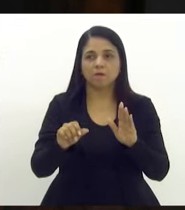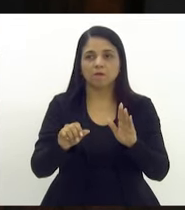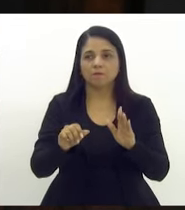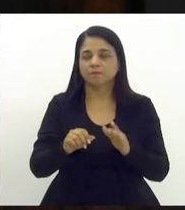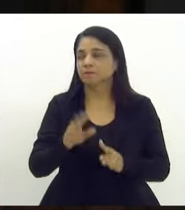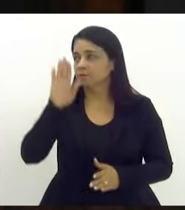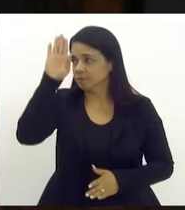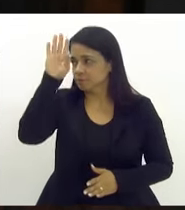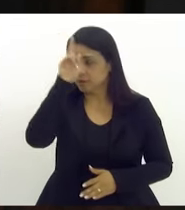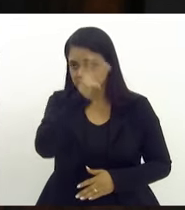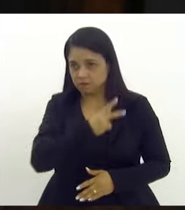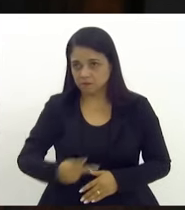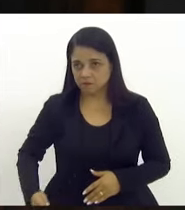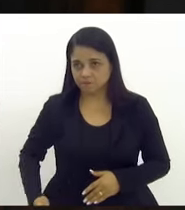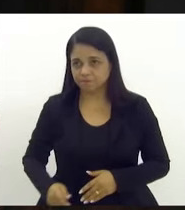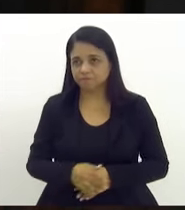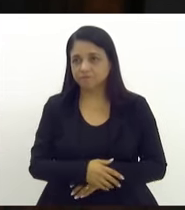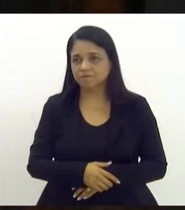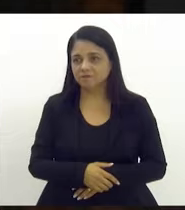Presidente,